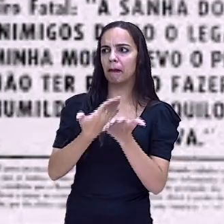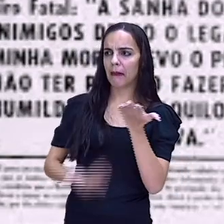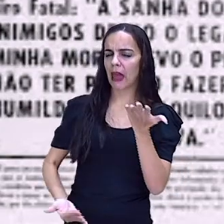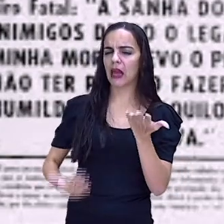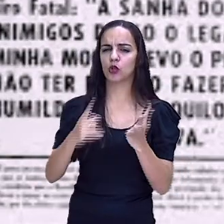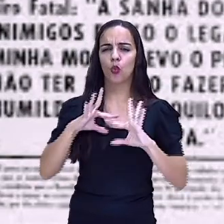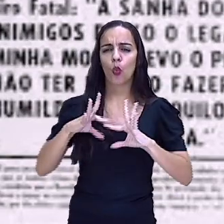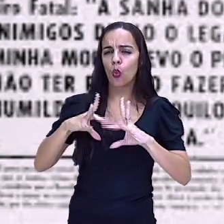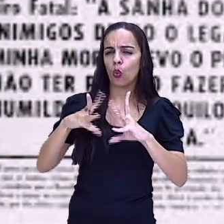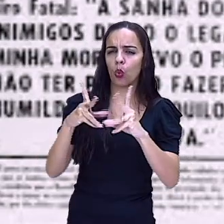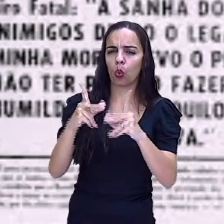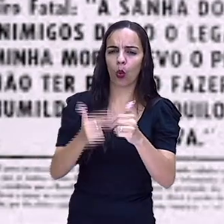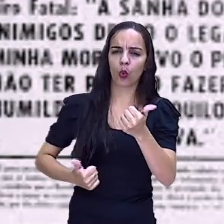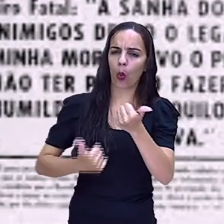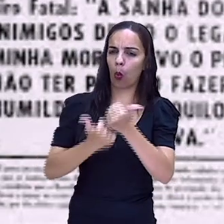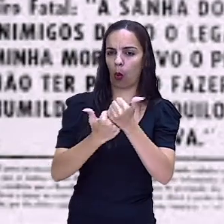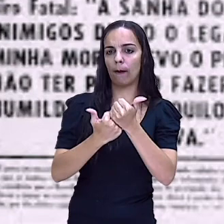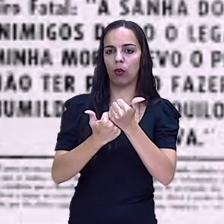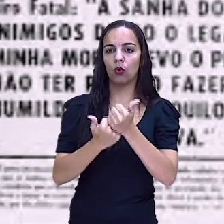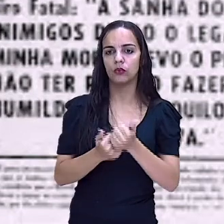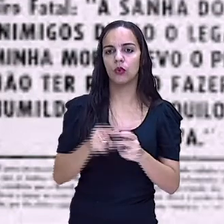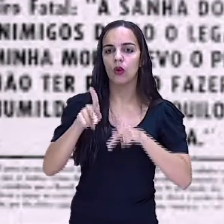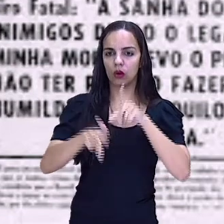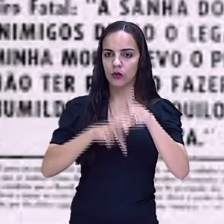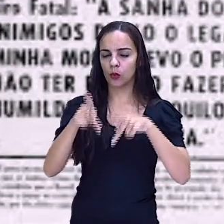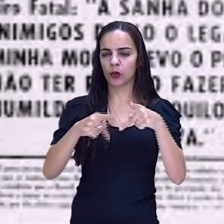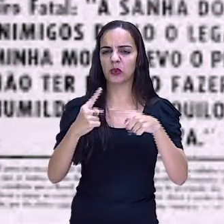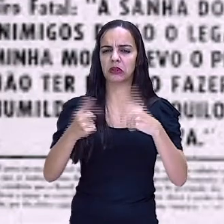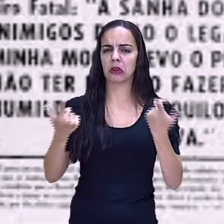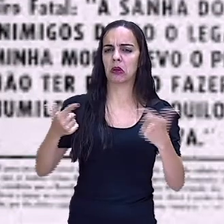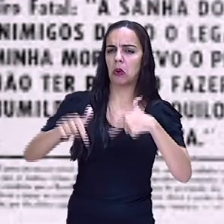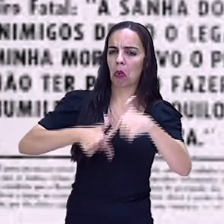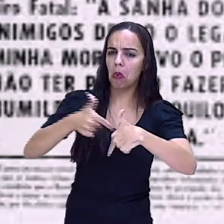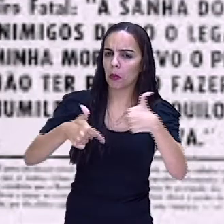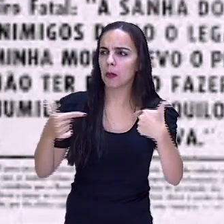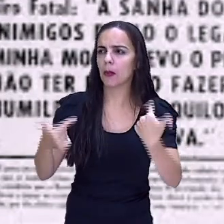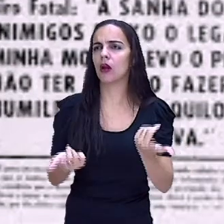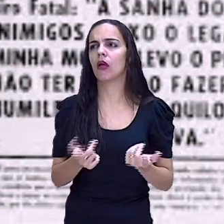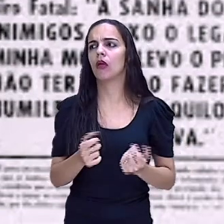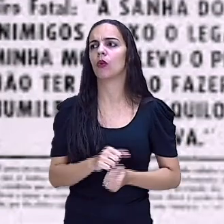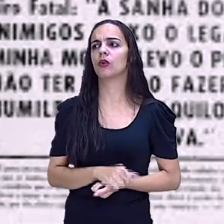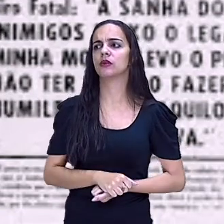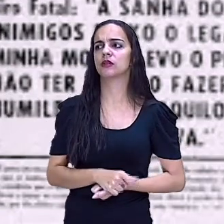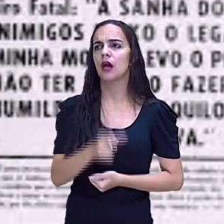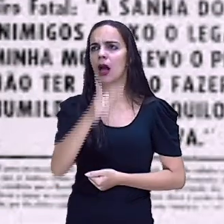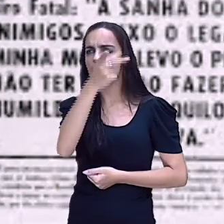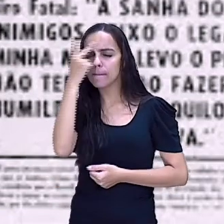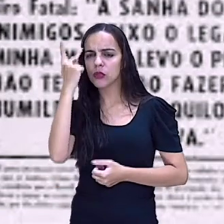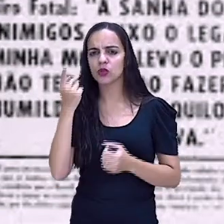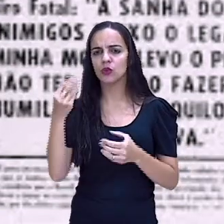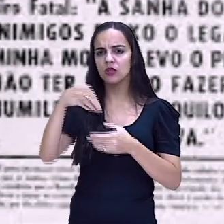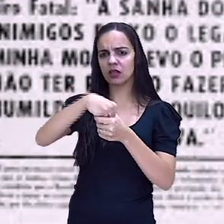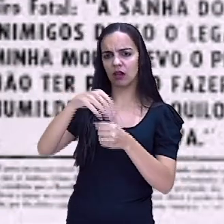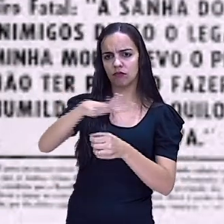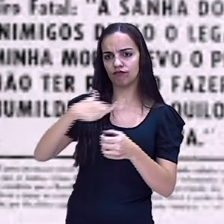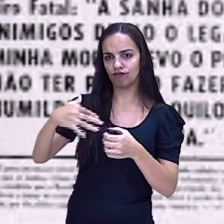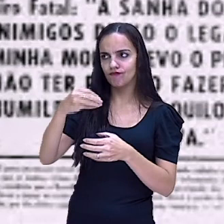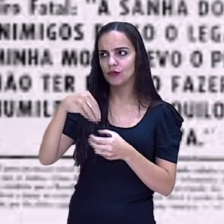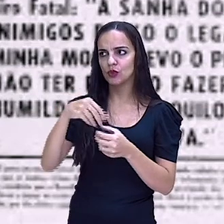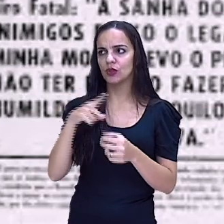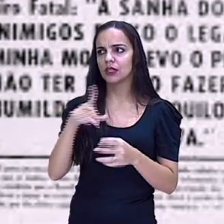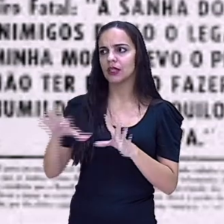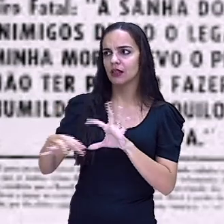de todos. Mas para isso, os trabalhadores tão comovidos, a população